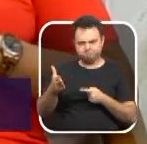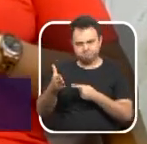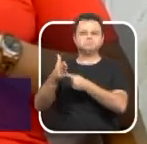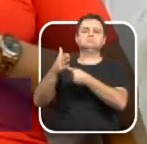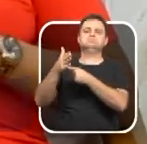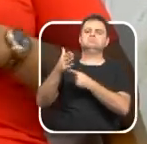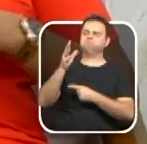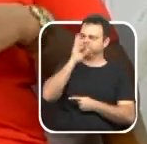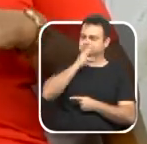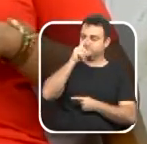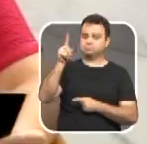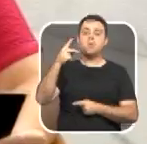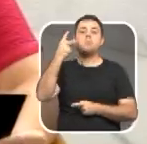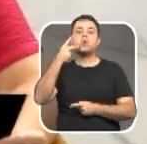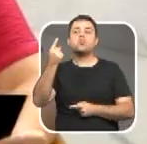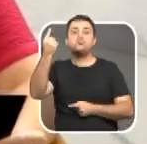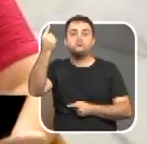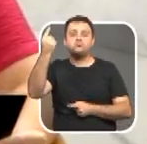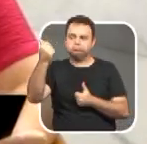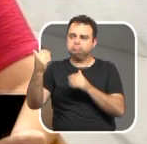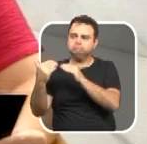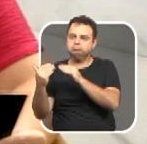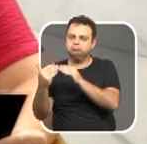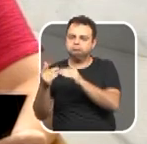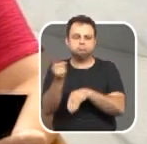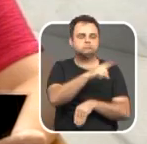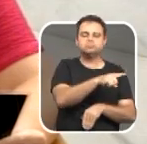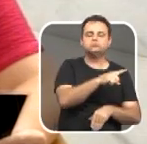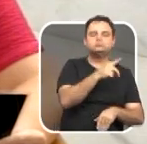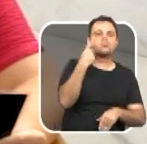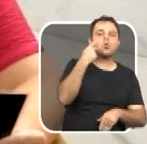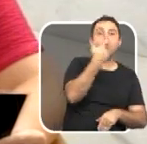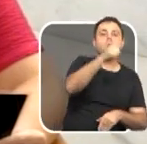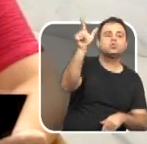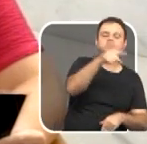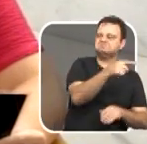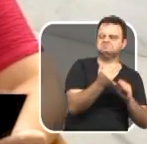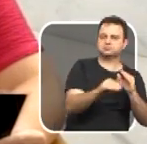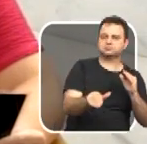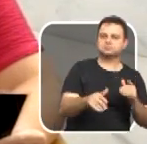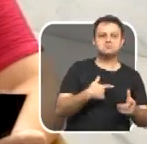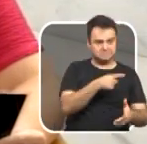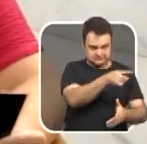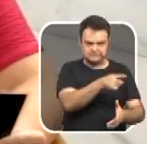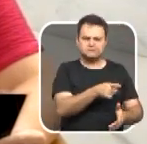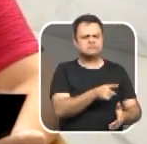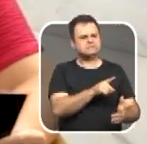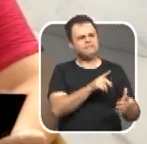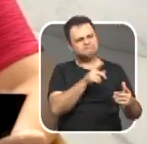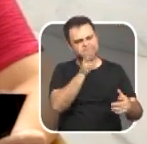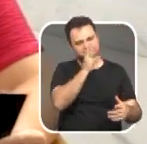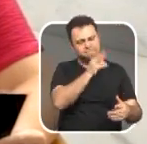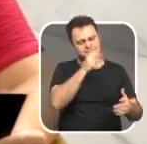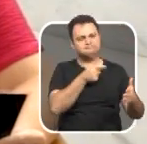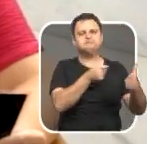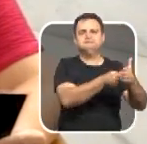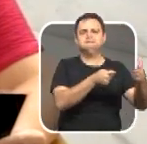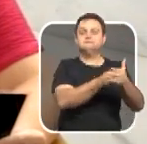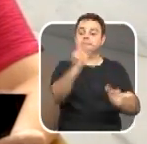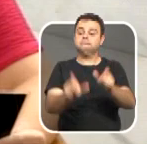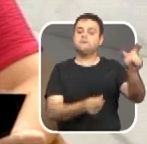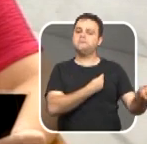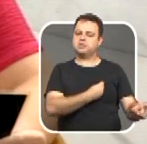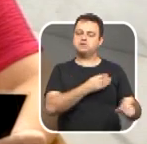vidas. E é por elas que eu luto. E aí, a gente entra num outro projeto seu, que já está começando